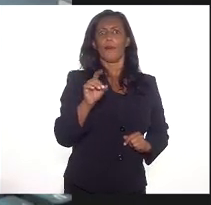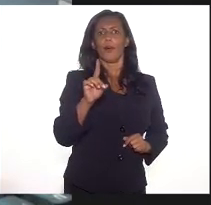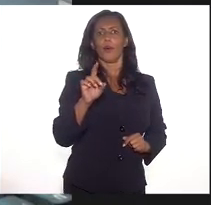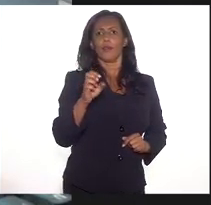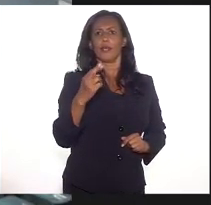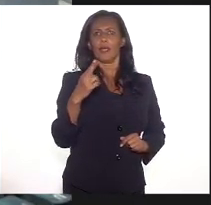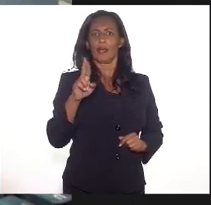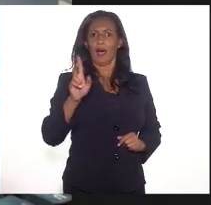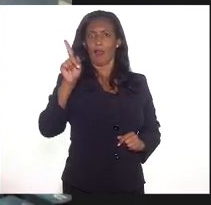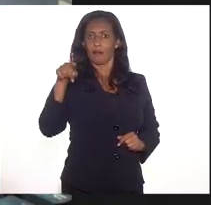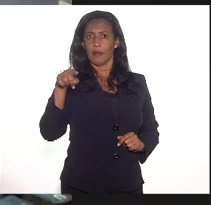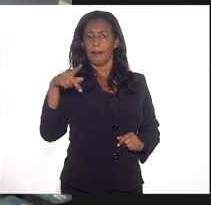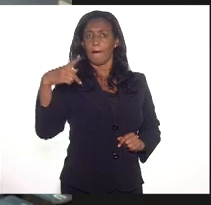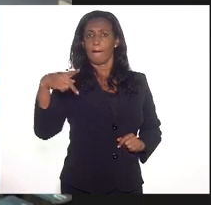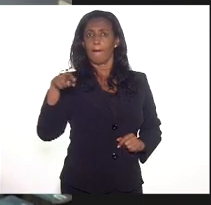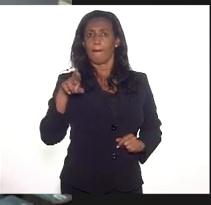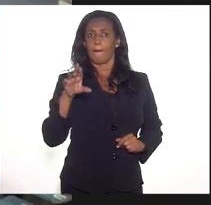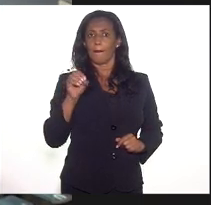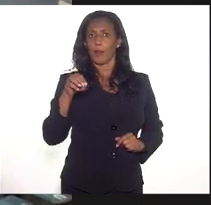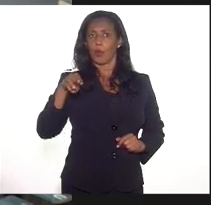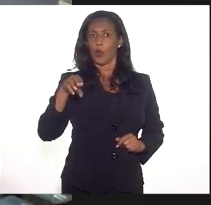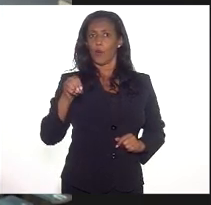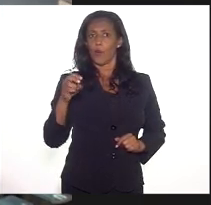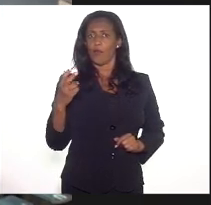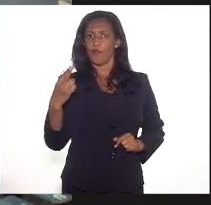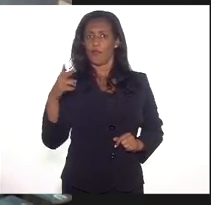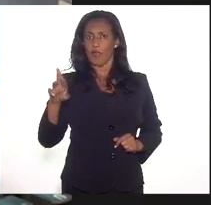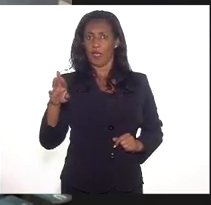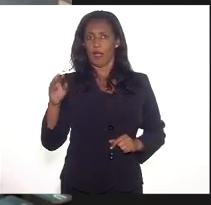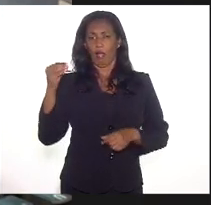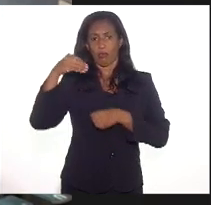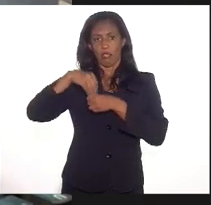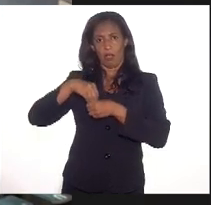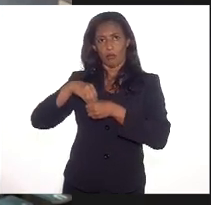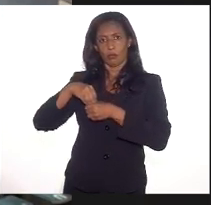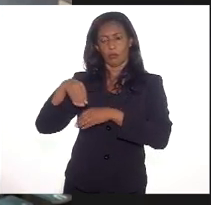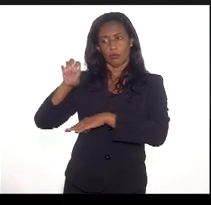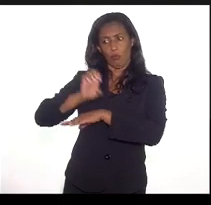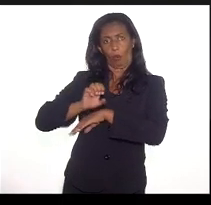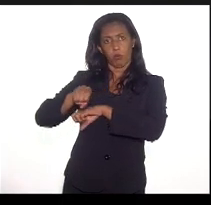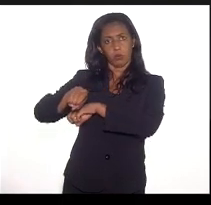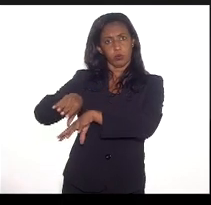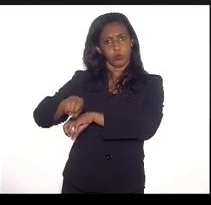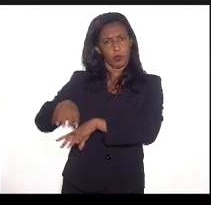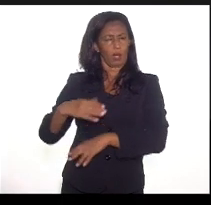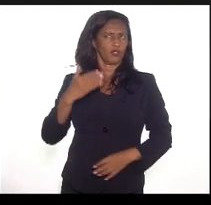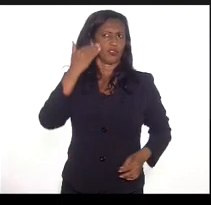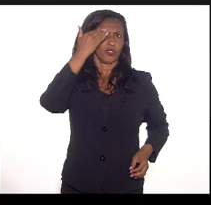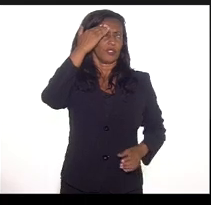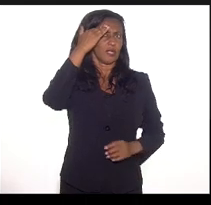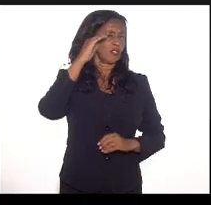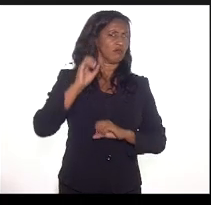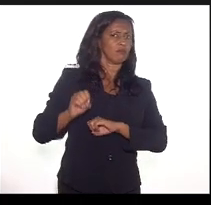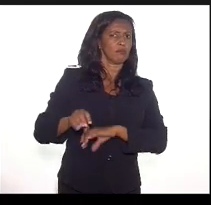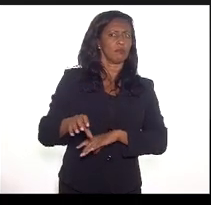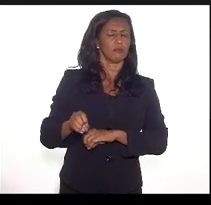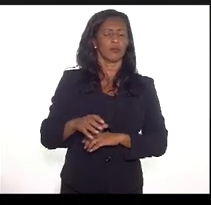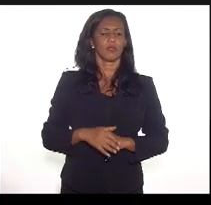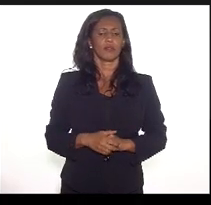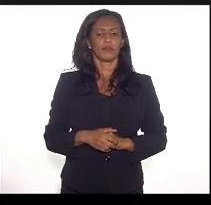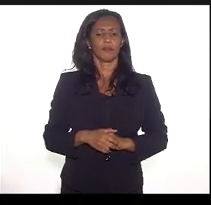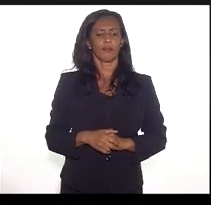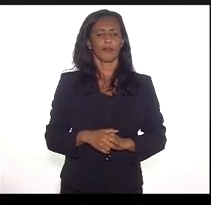promover na rede estadual de educação. A gente entende que a educação é